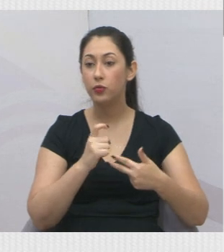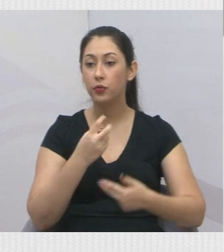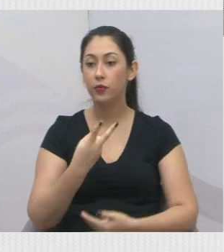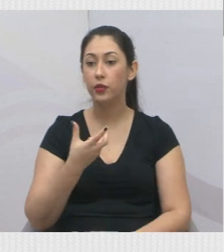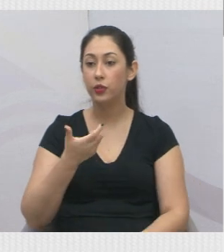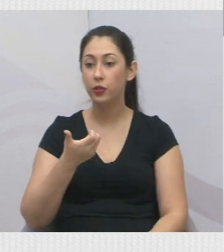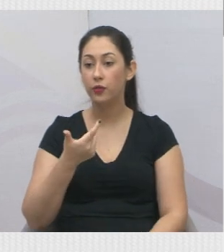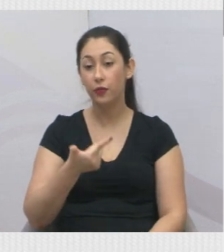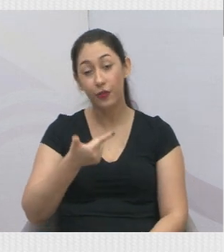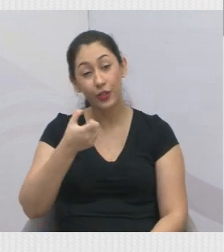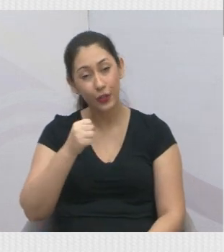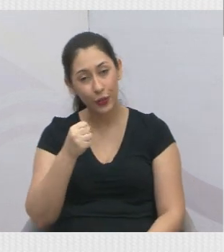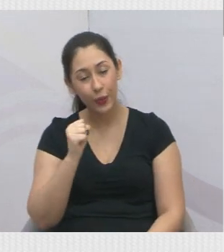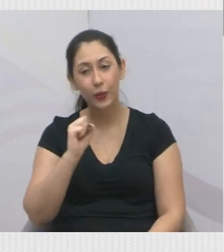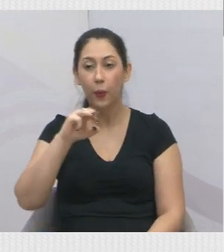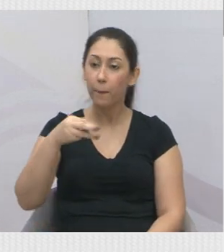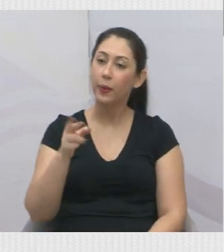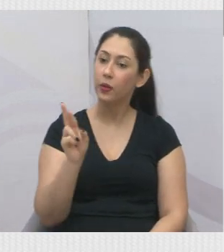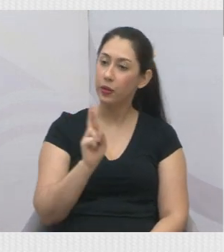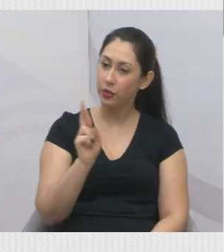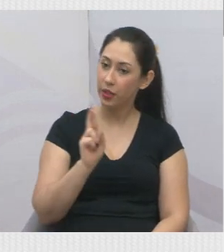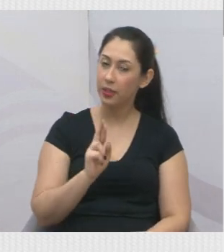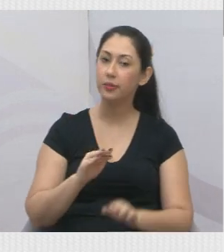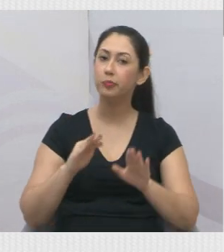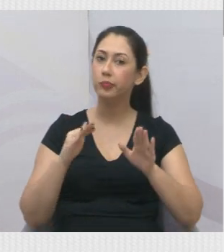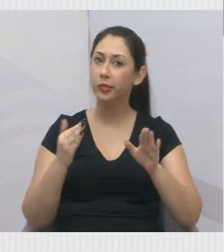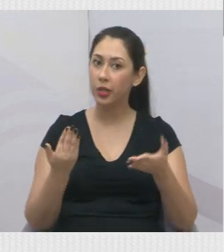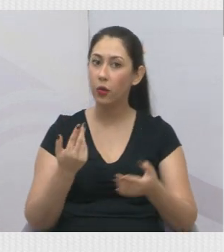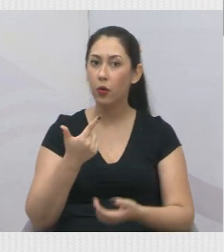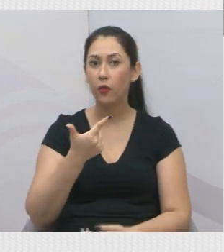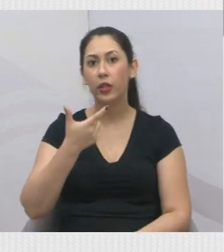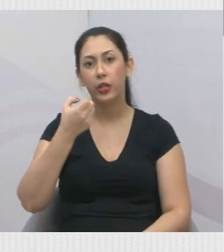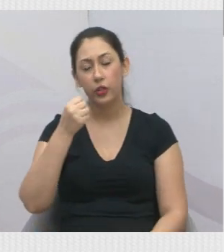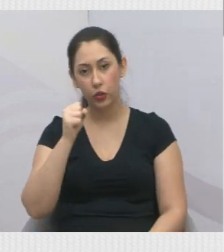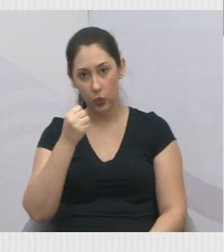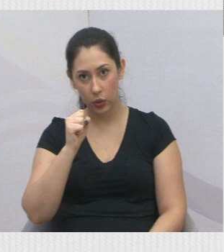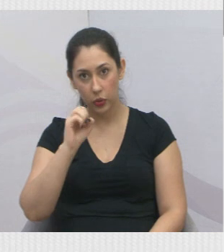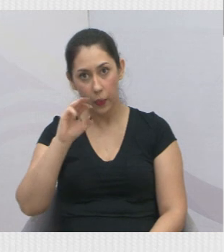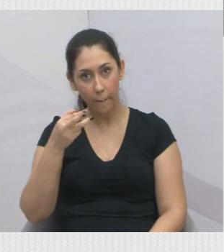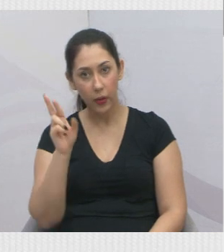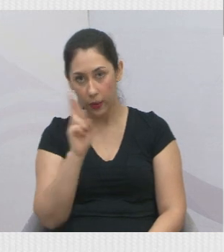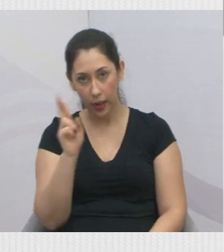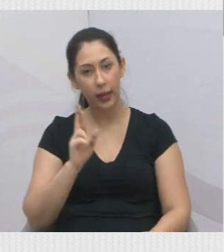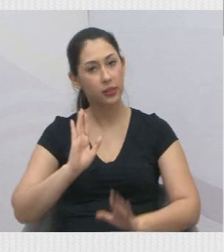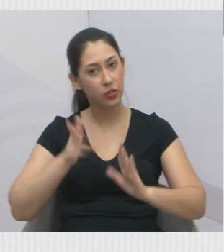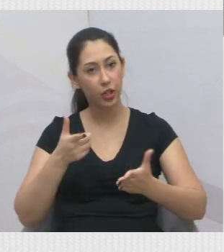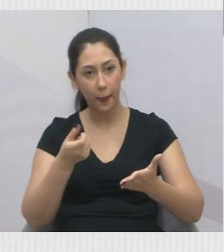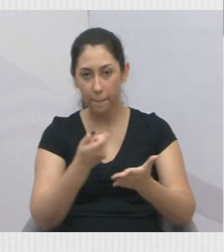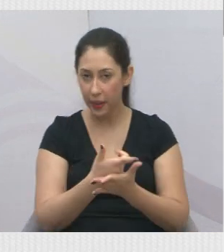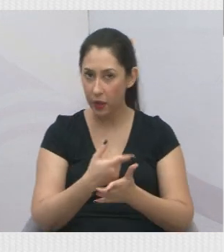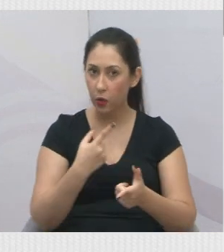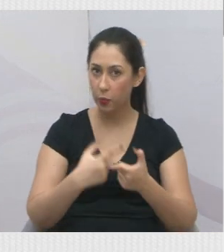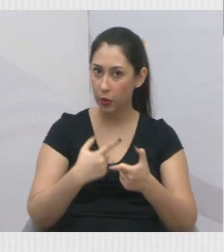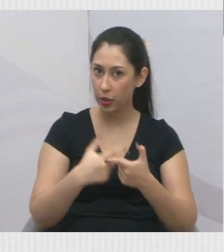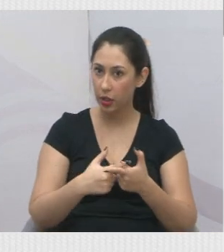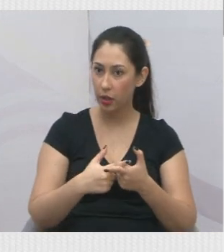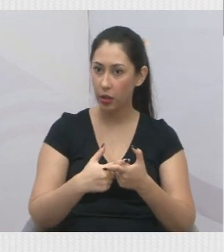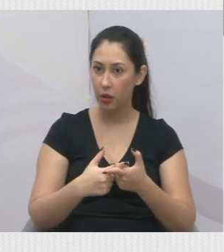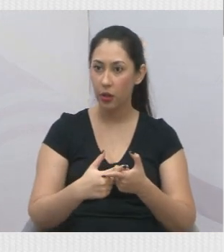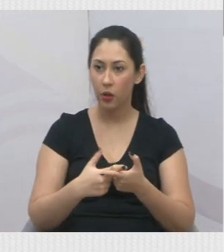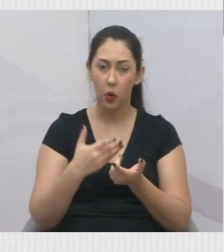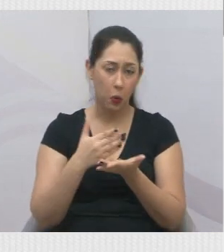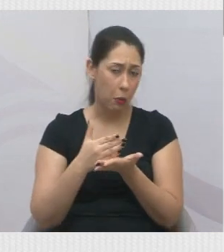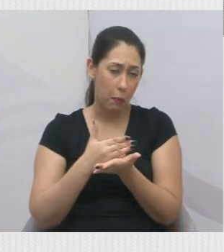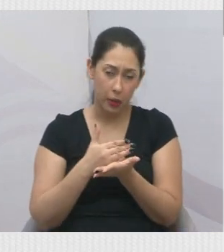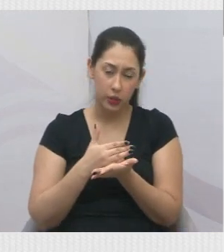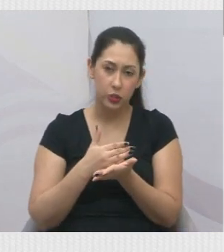R$ 28.627.000, então dos R$ 50 milhões que estava empenhado e que ocorreu-se durante 21, pagou-se R$ 28.612.000